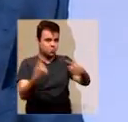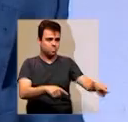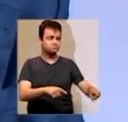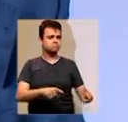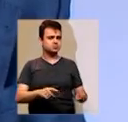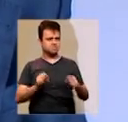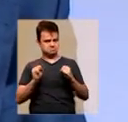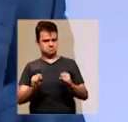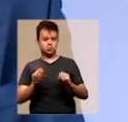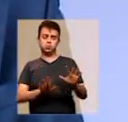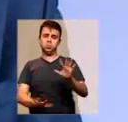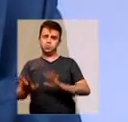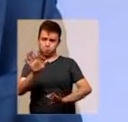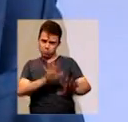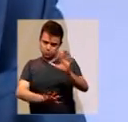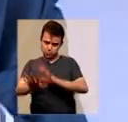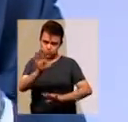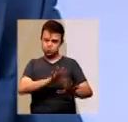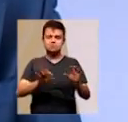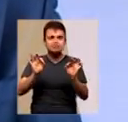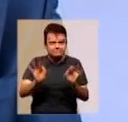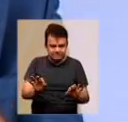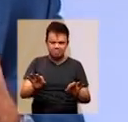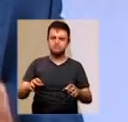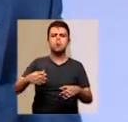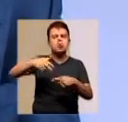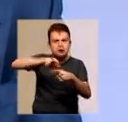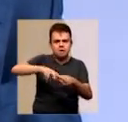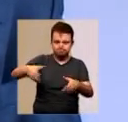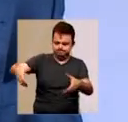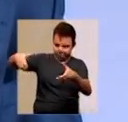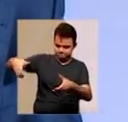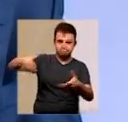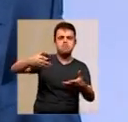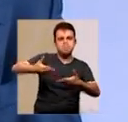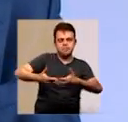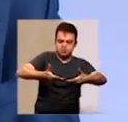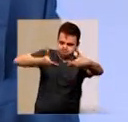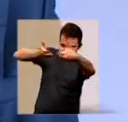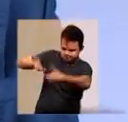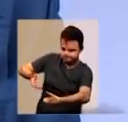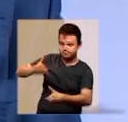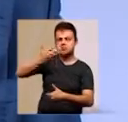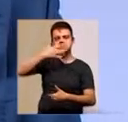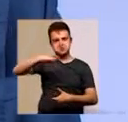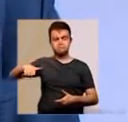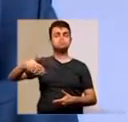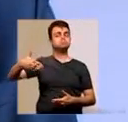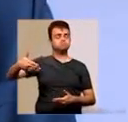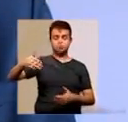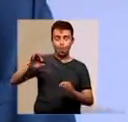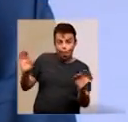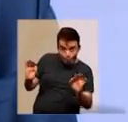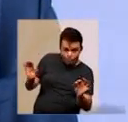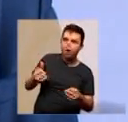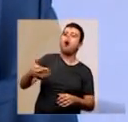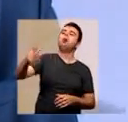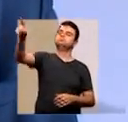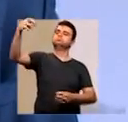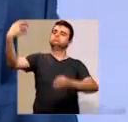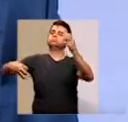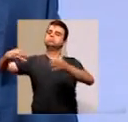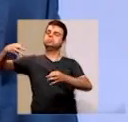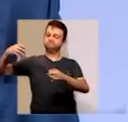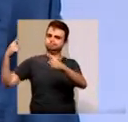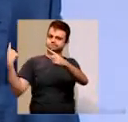e juventude. Certo. Então, precisa tomar um certo cuidado, precisa colocar na cadeirinha bonitinho mesmo, senão responde. Responde perante o Estatuto